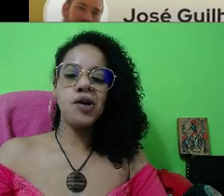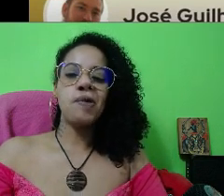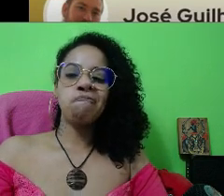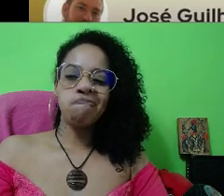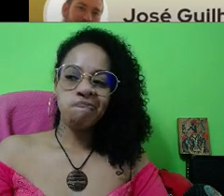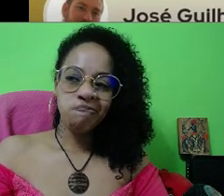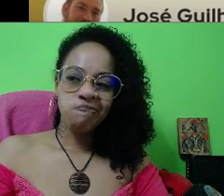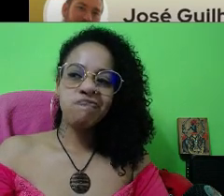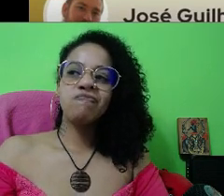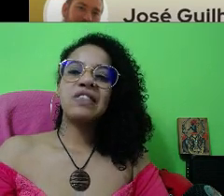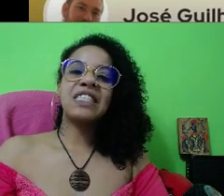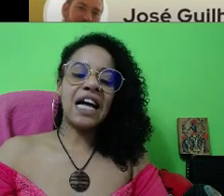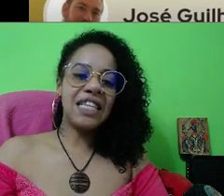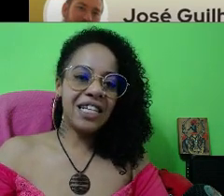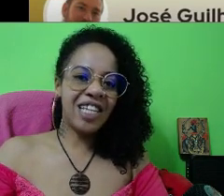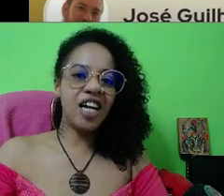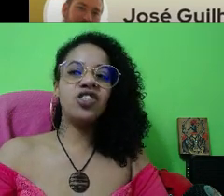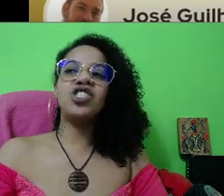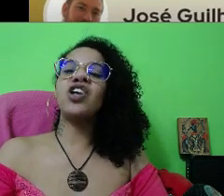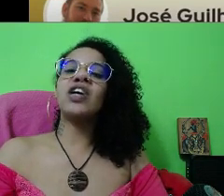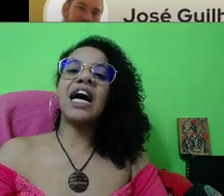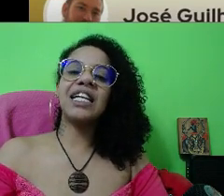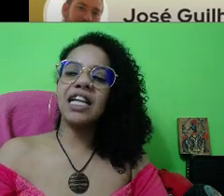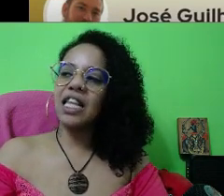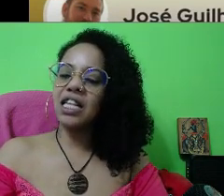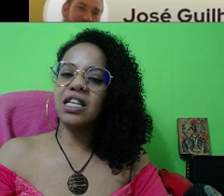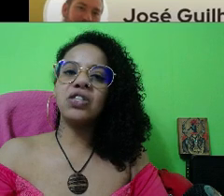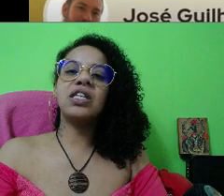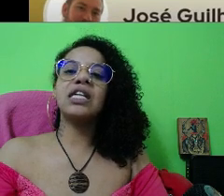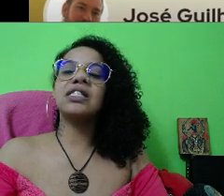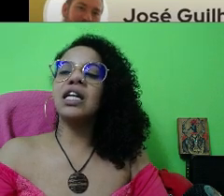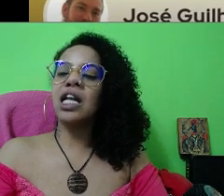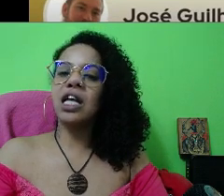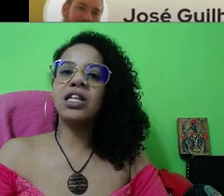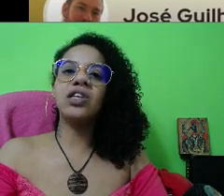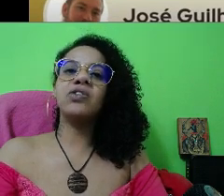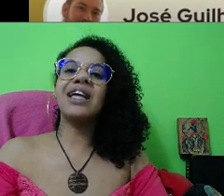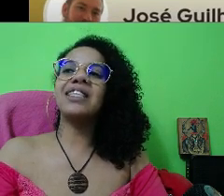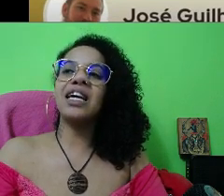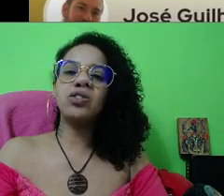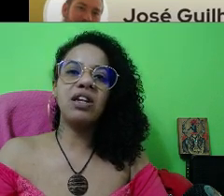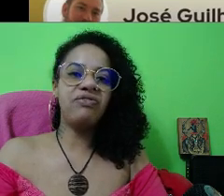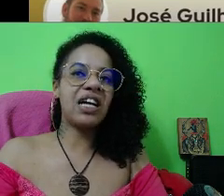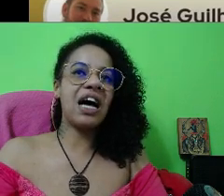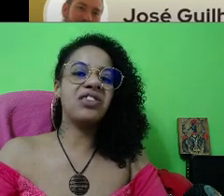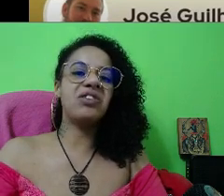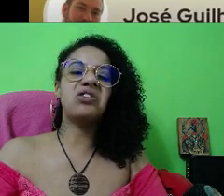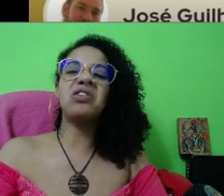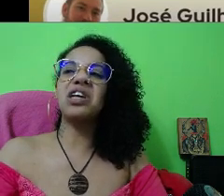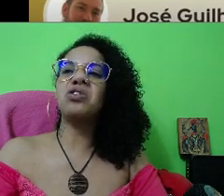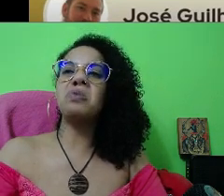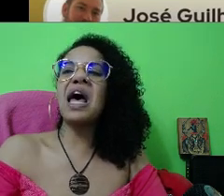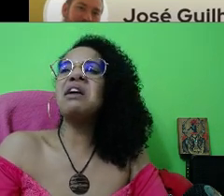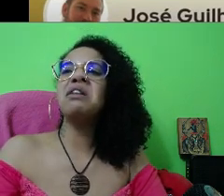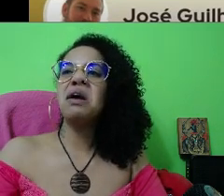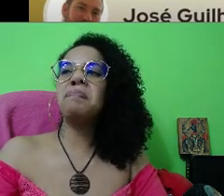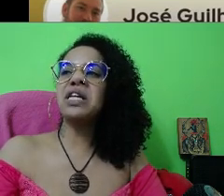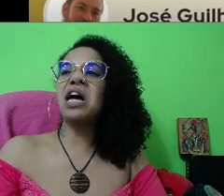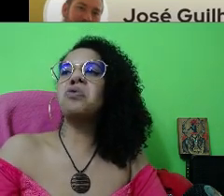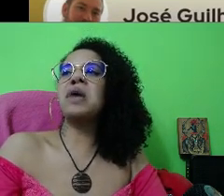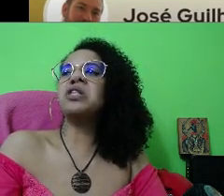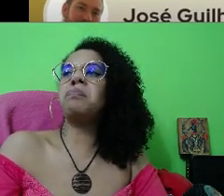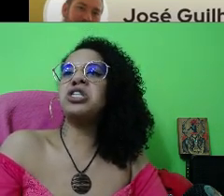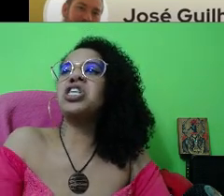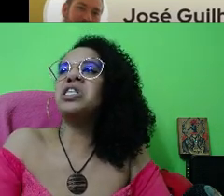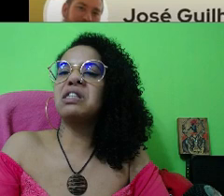tipo assim tá tentando dialogar tá tentando trazer tá tentando e a desqualificado e colocado como ai